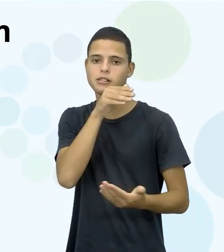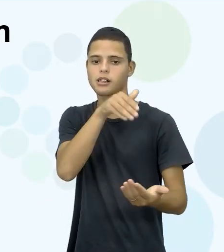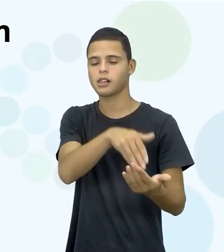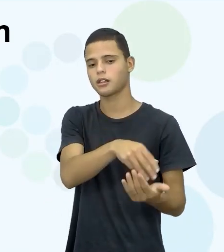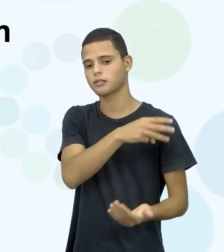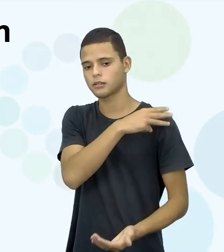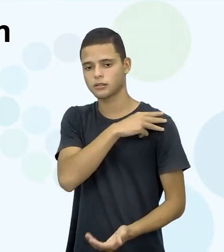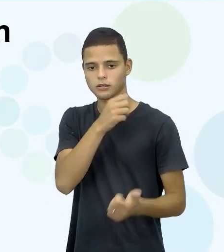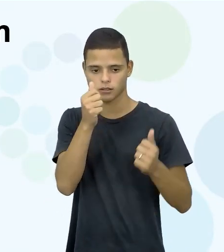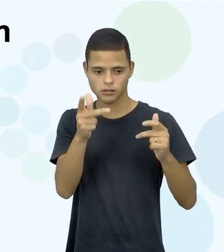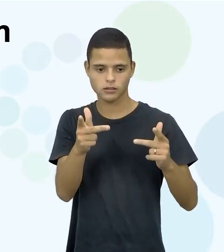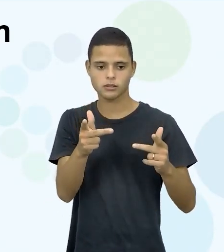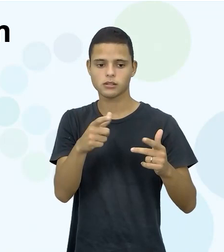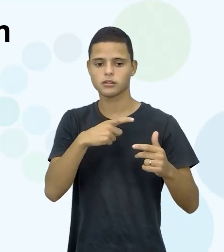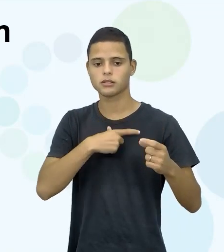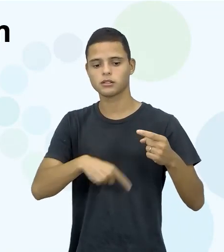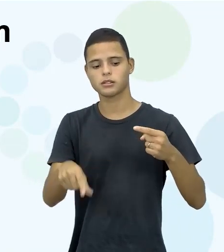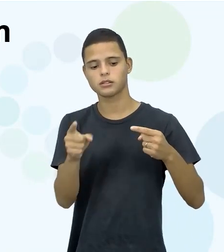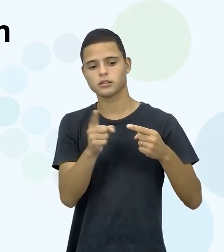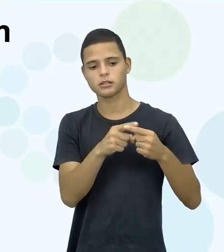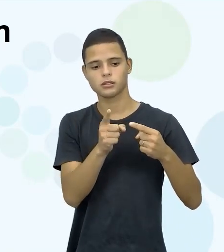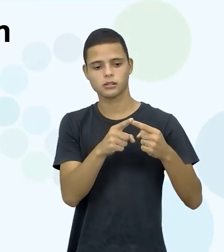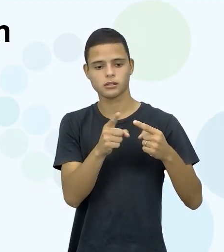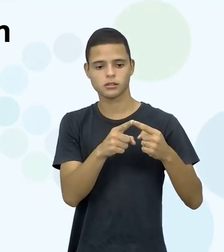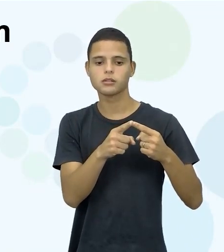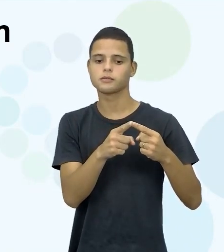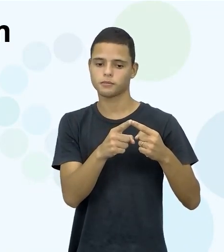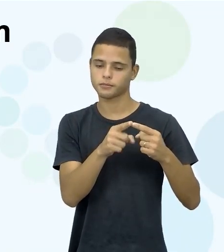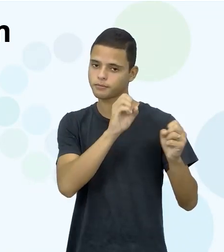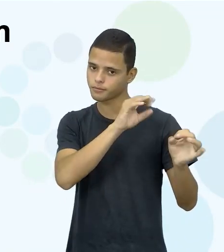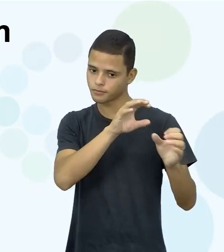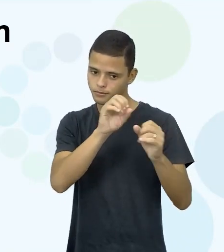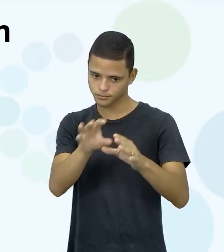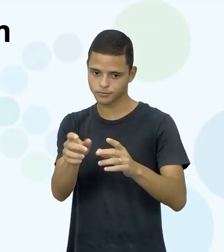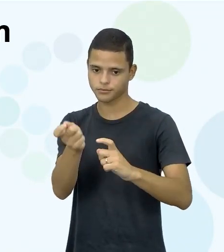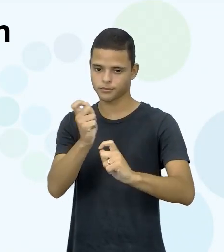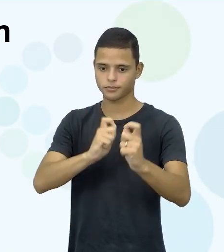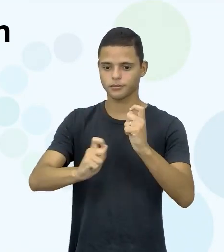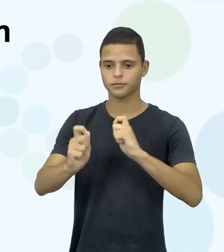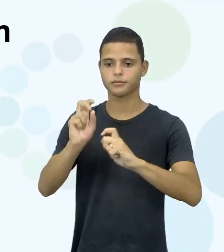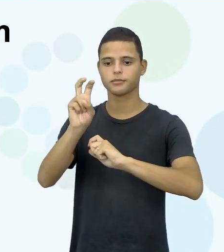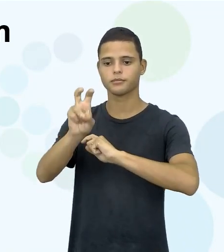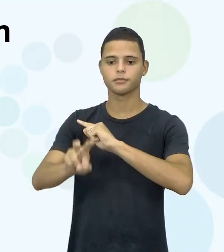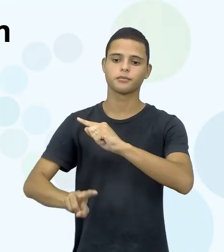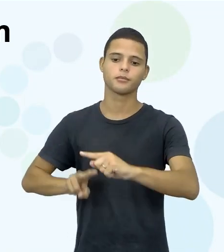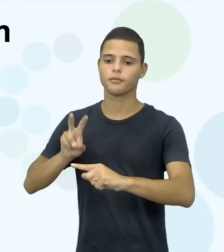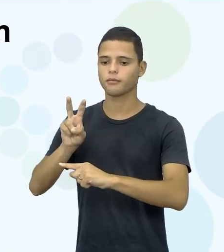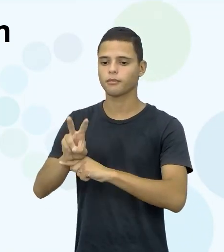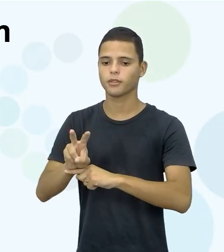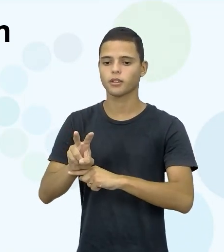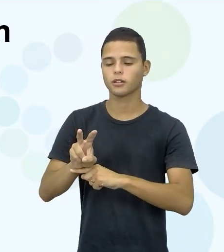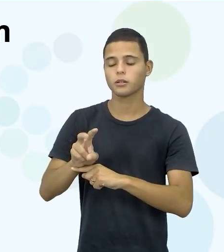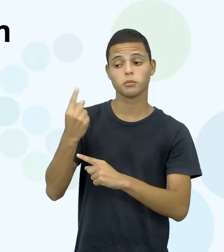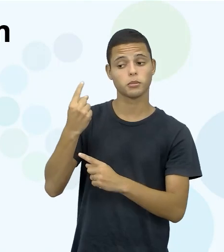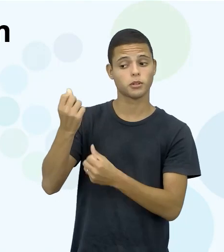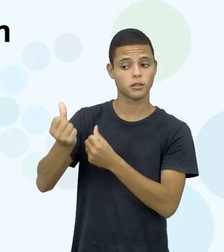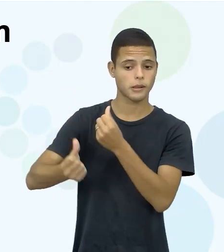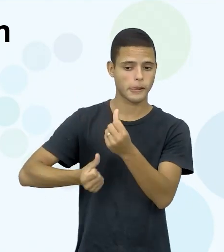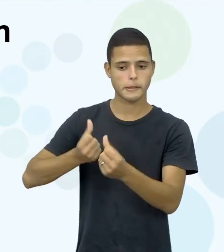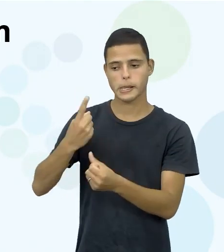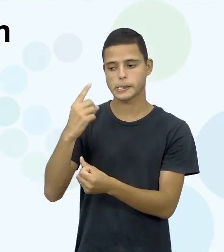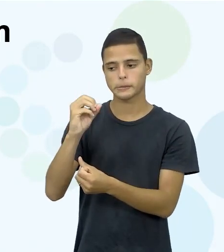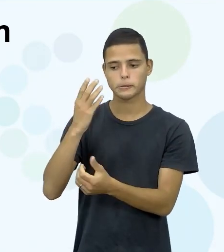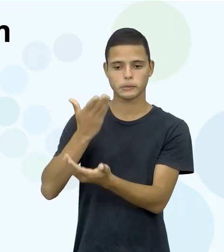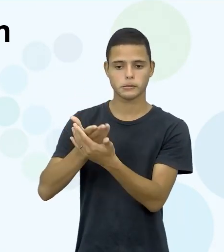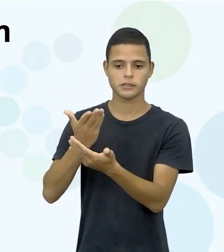ele tem essa primeira unidade curricular é chamada de Educação Financeira Sustentável, vai durar o primeiro semestre inteiro com 10